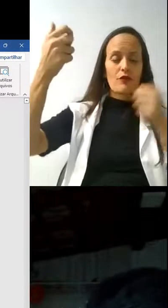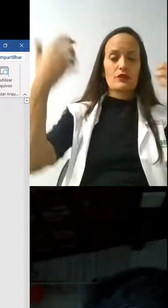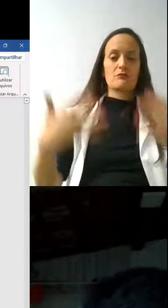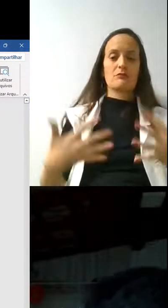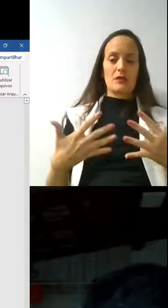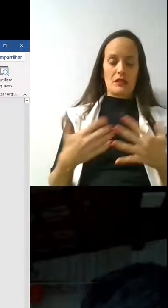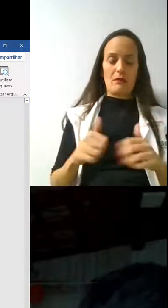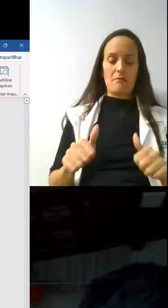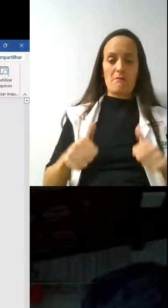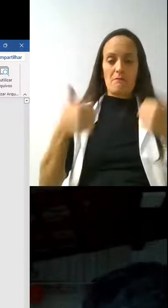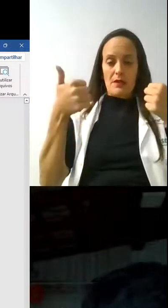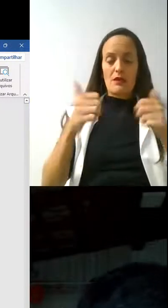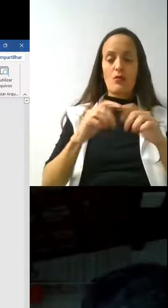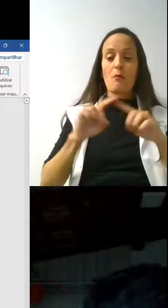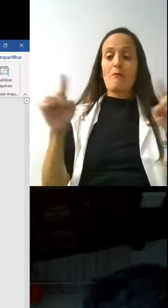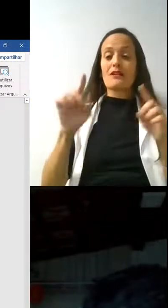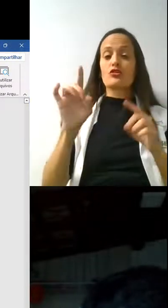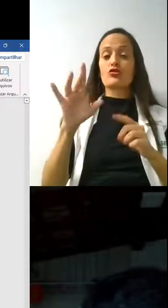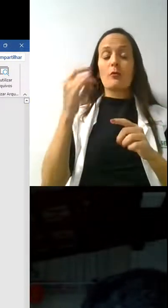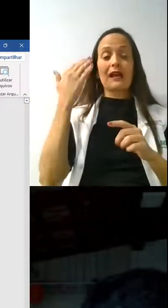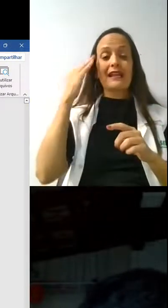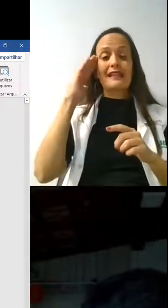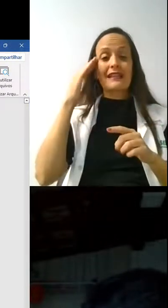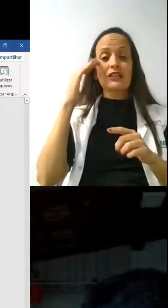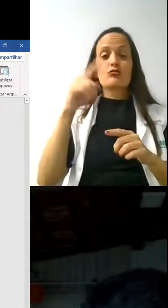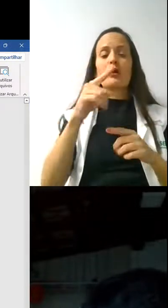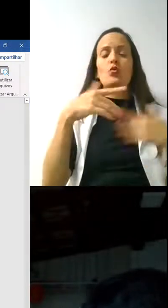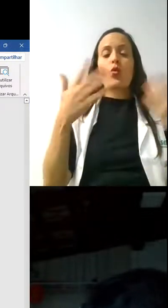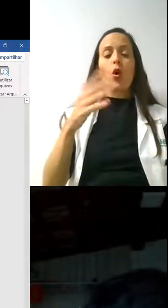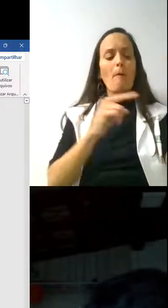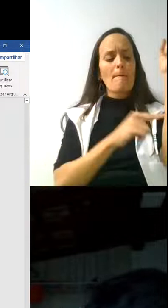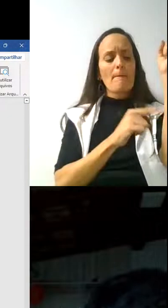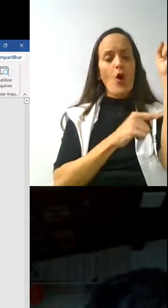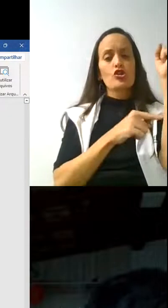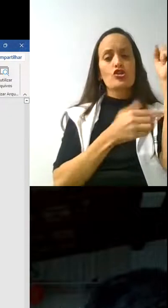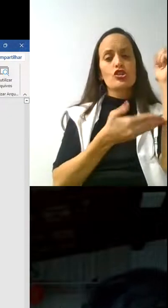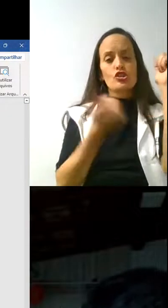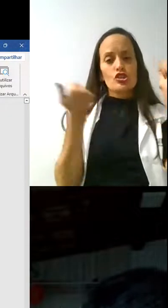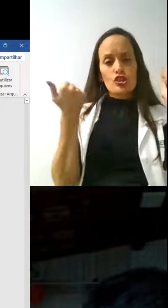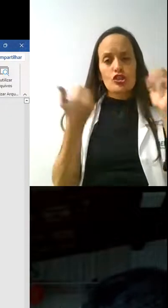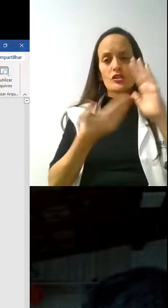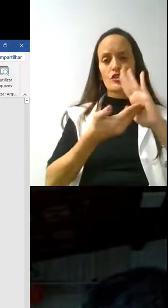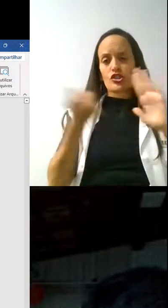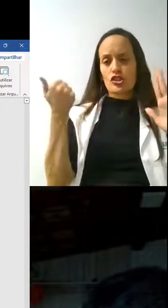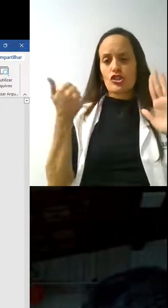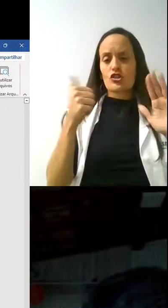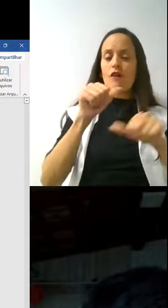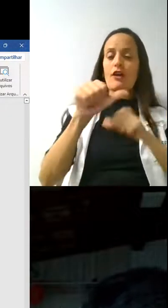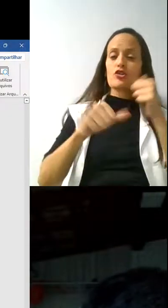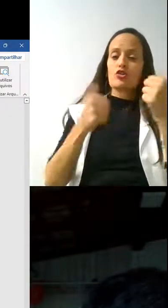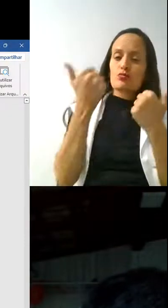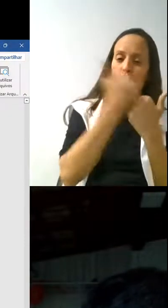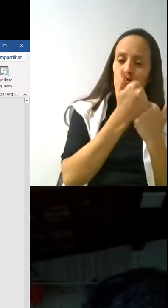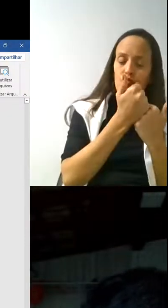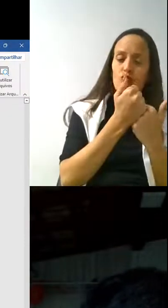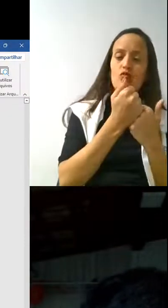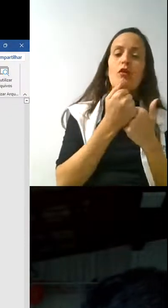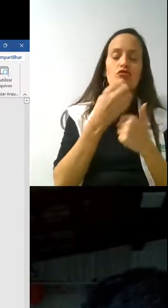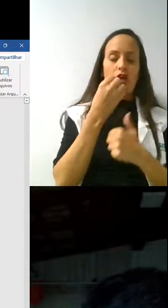certo? Mas, basicamente, entendendo essa questão de qual poste que vai ser retirado e qual que vai ser instalado, já